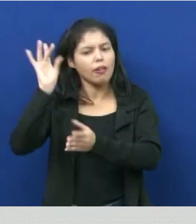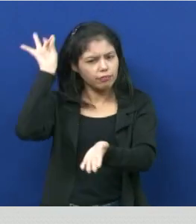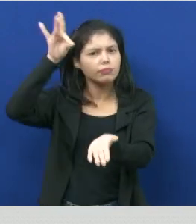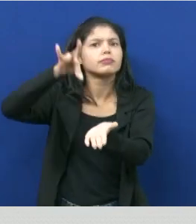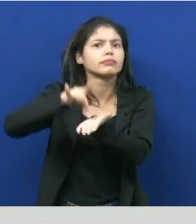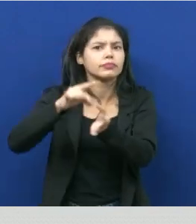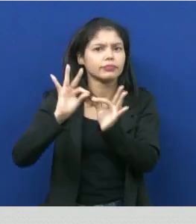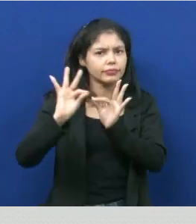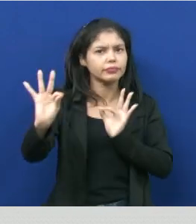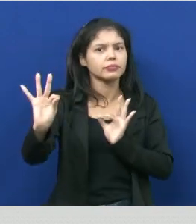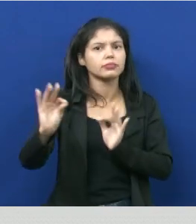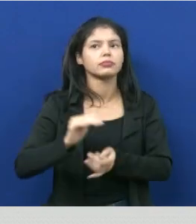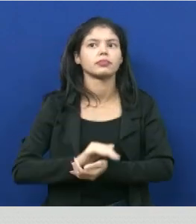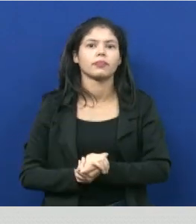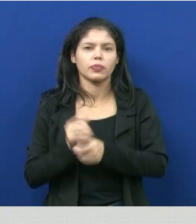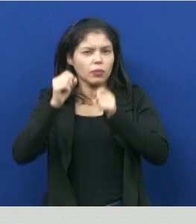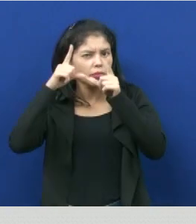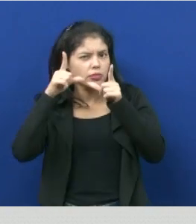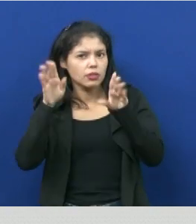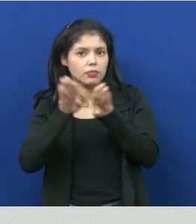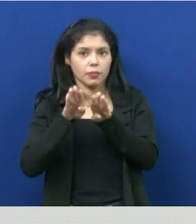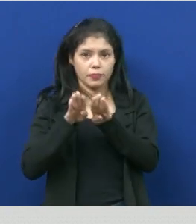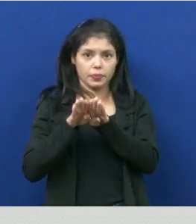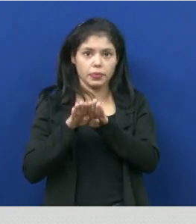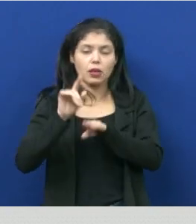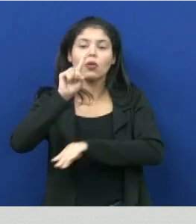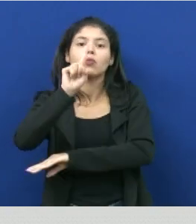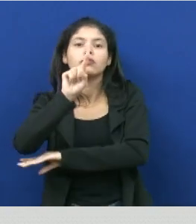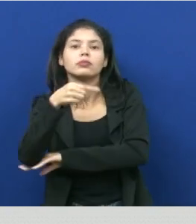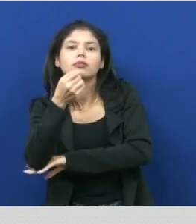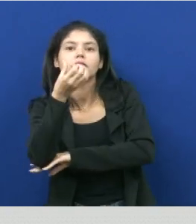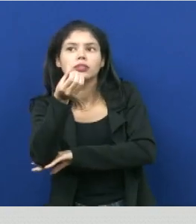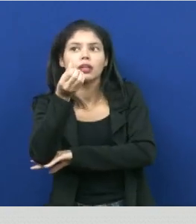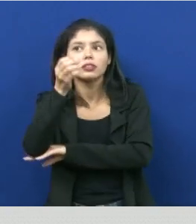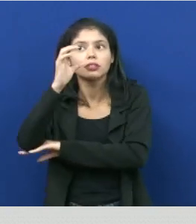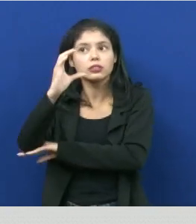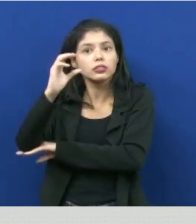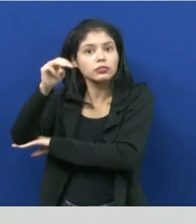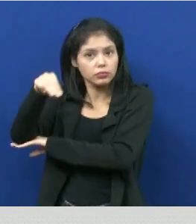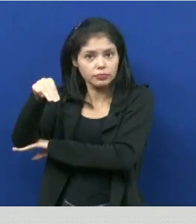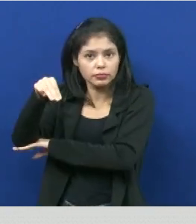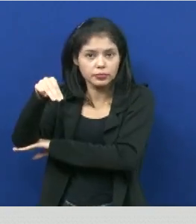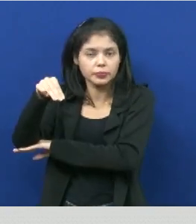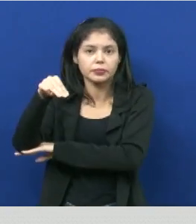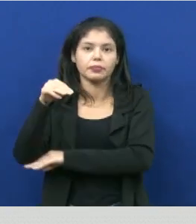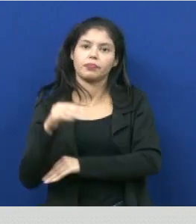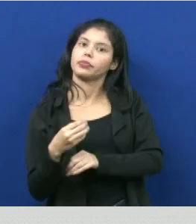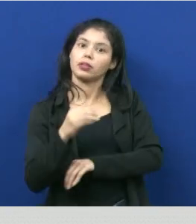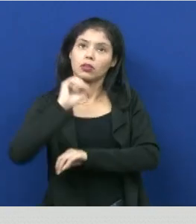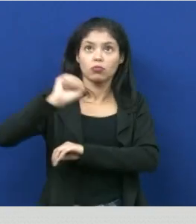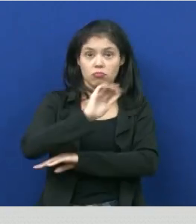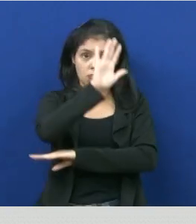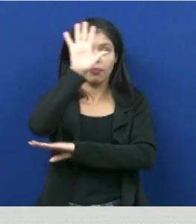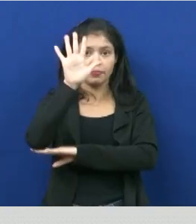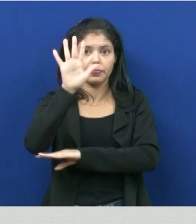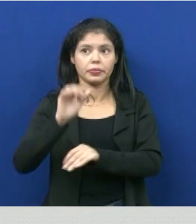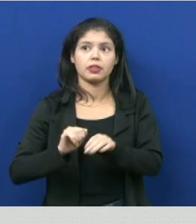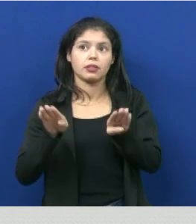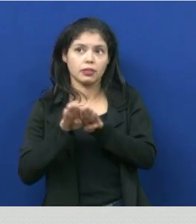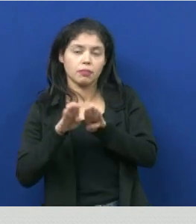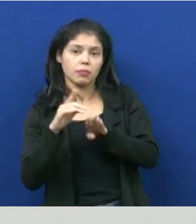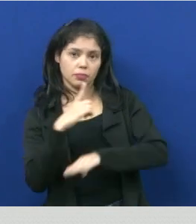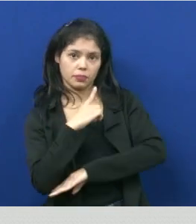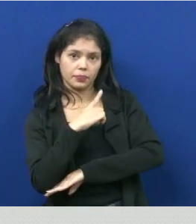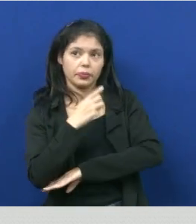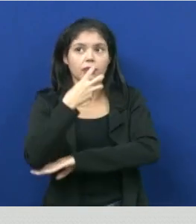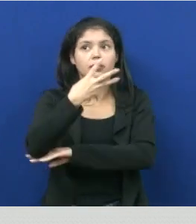real, observe que nós temos 1,6 centímetros no mapa e temos